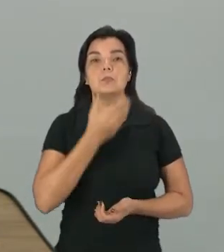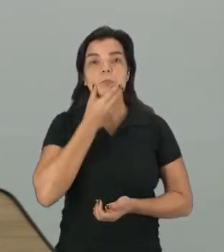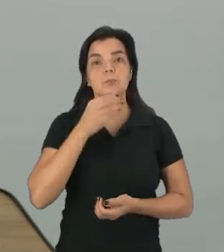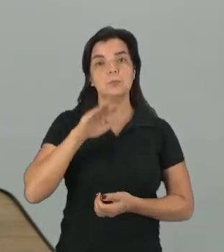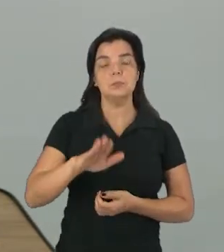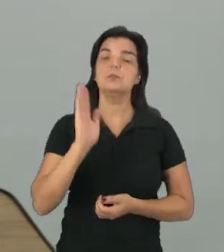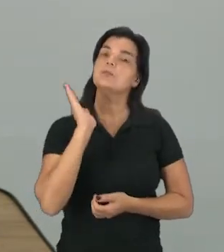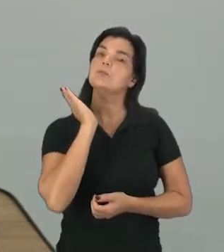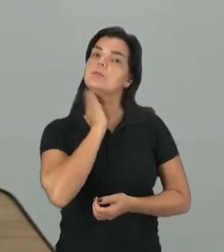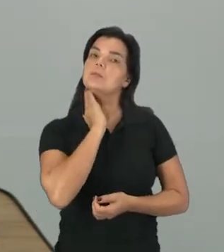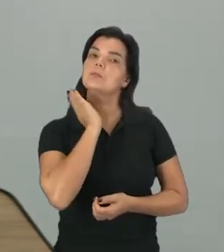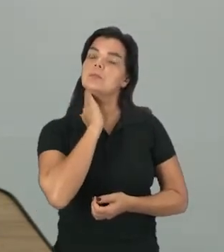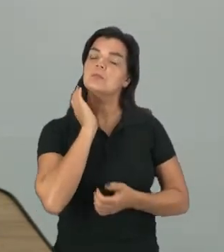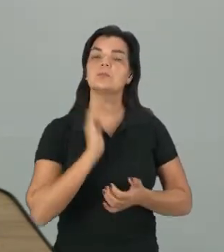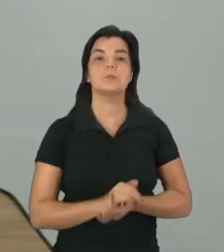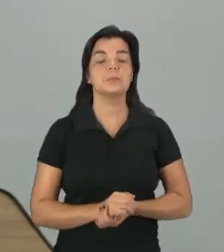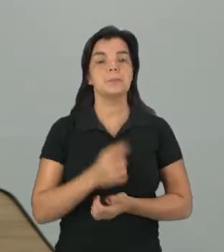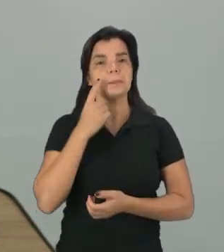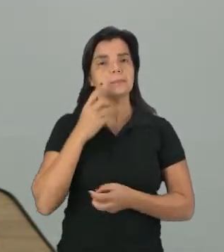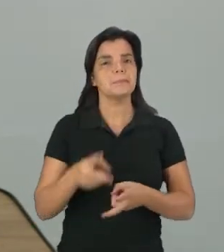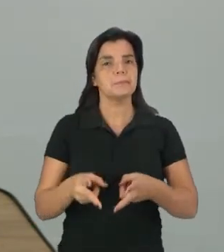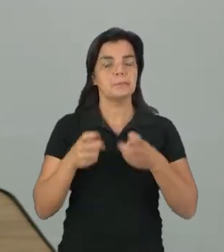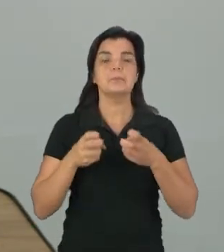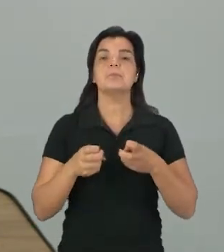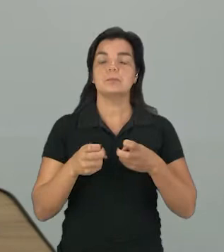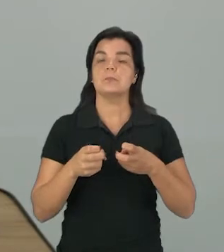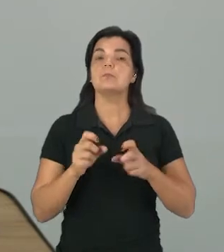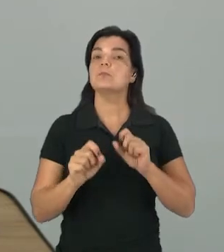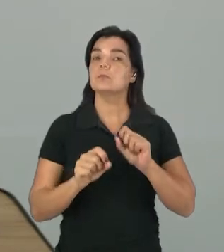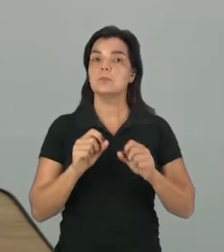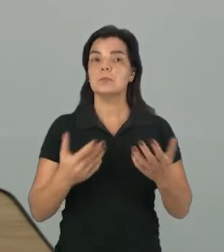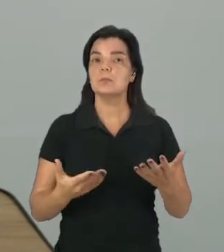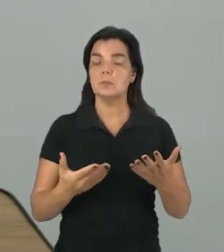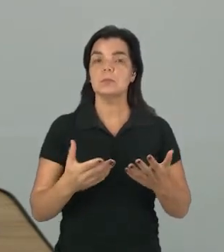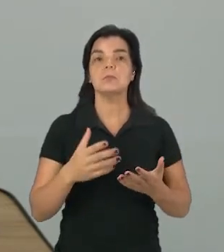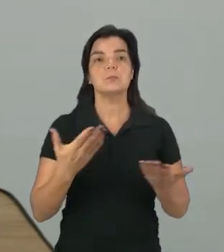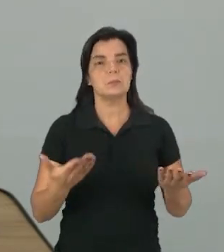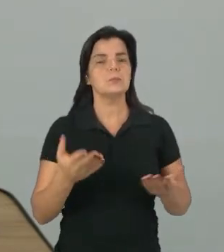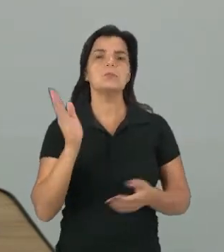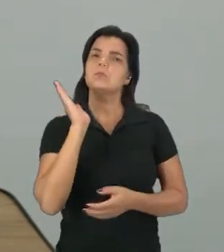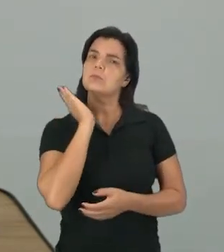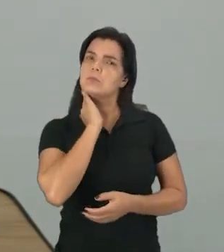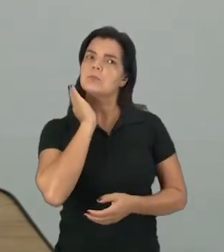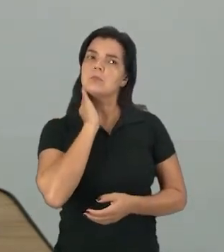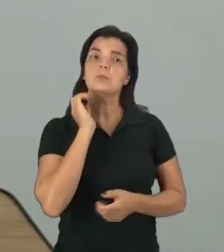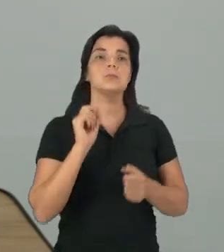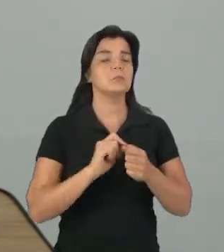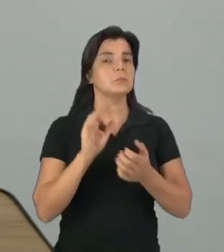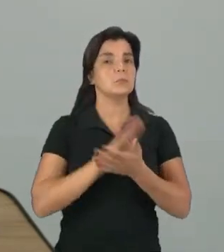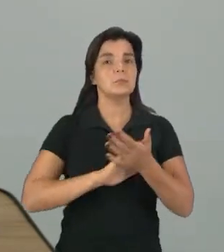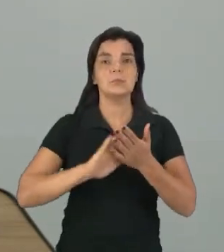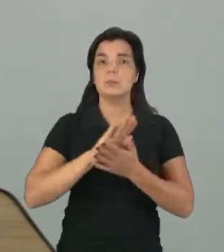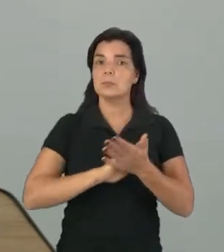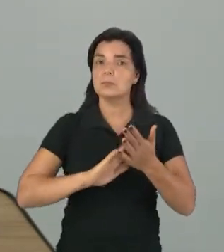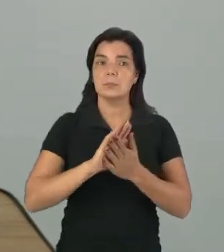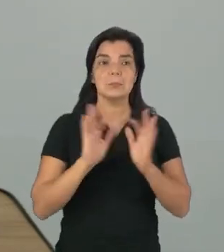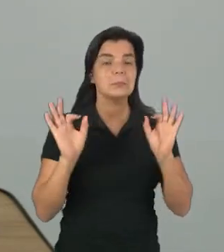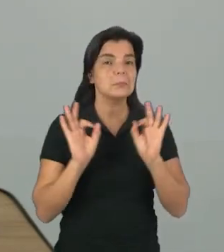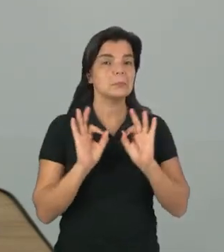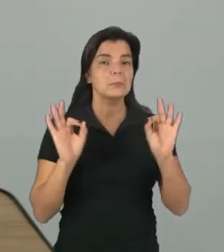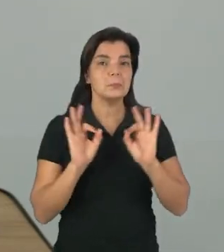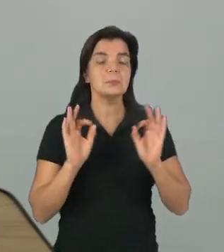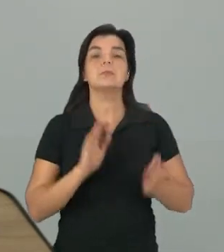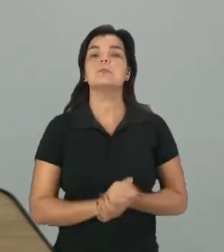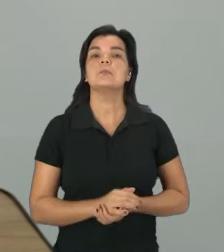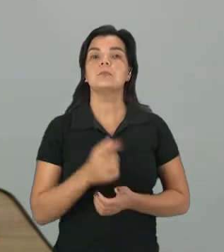Preguiçoso, não é mesmo? E nós conseguimos perceber aqui aquele momento onde ele, por tanta preguiça, por não fazer nada, absolutamente